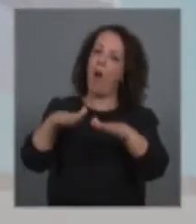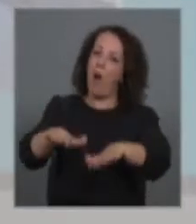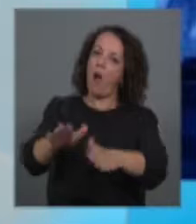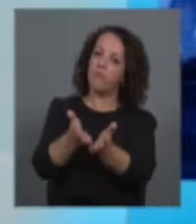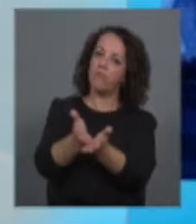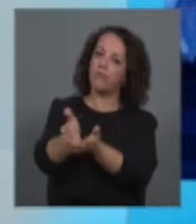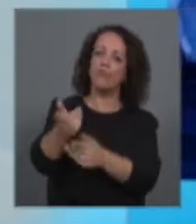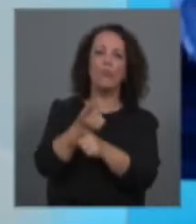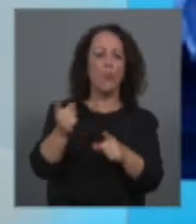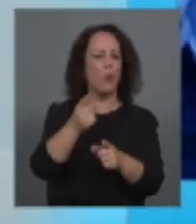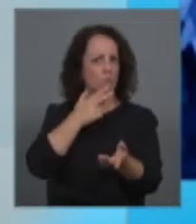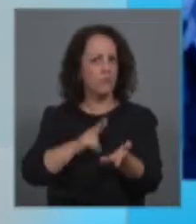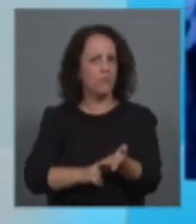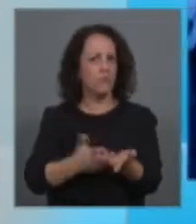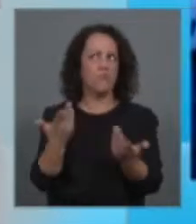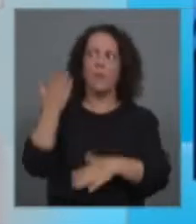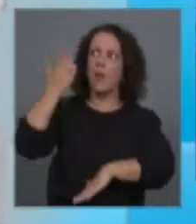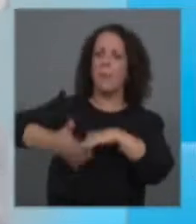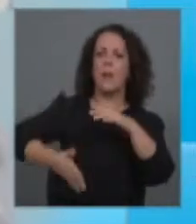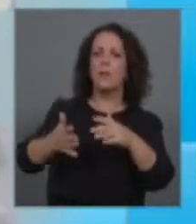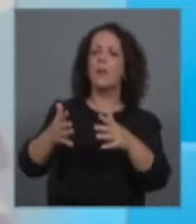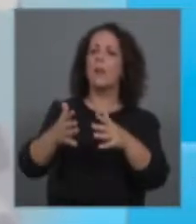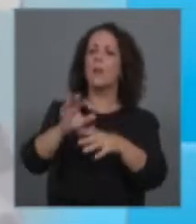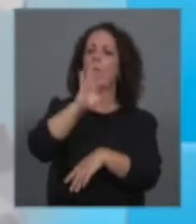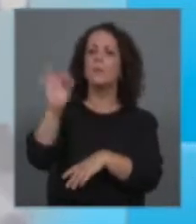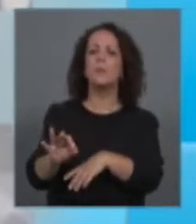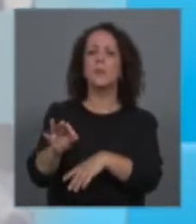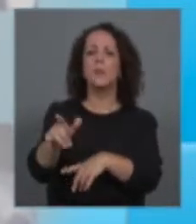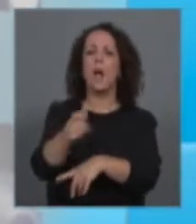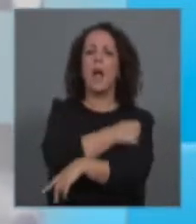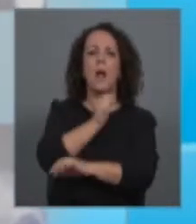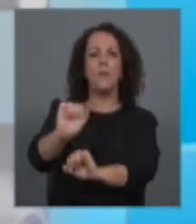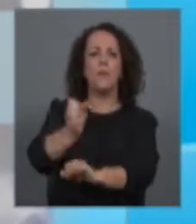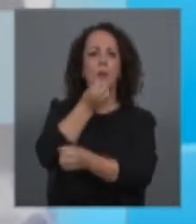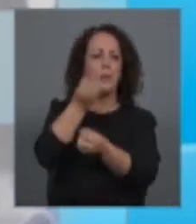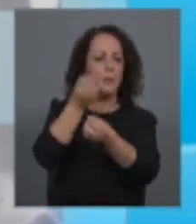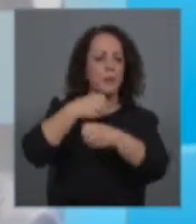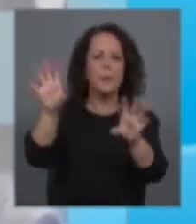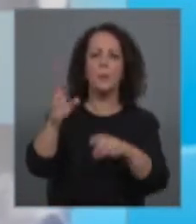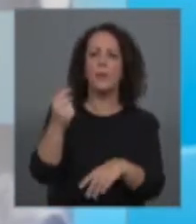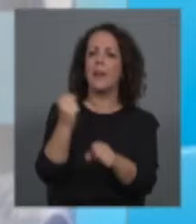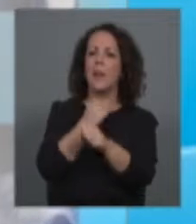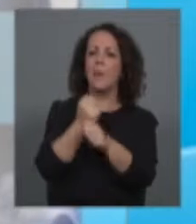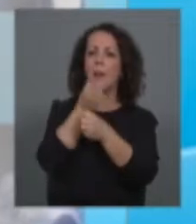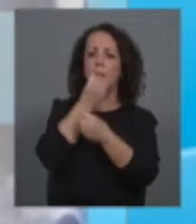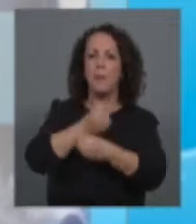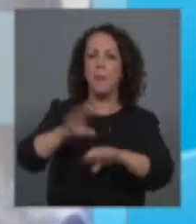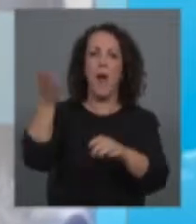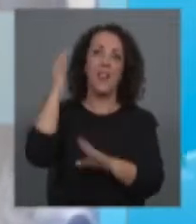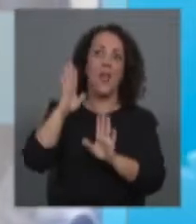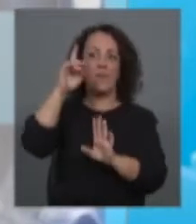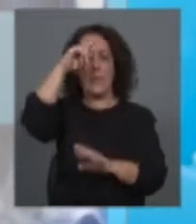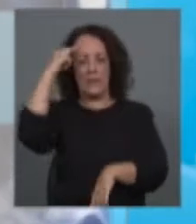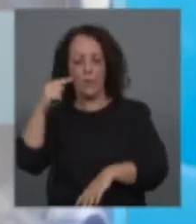repente, a grande parte da comunidade cristã ficou sem as suas casas, ficou sem os seus trabalhos, que já estavam com dificuldades,